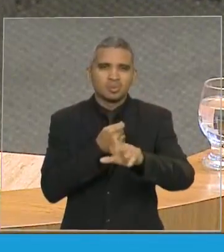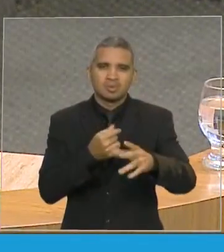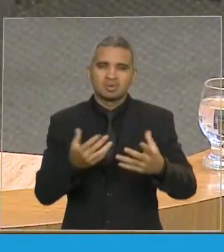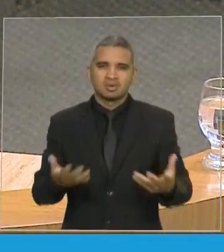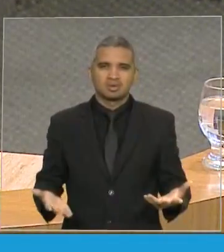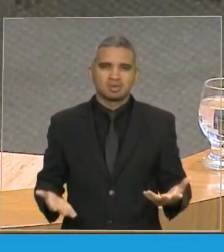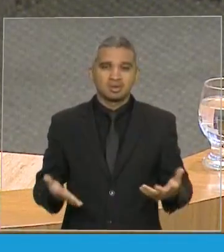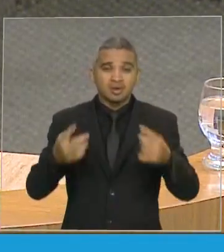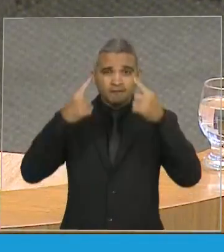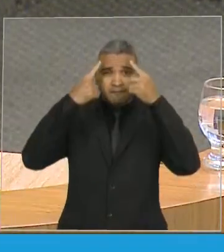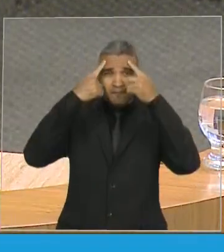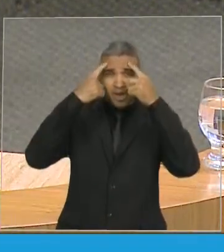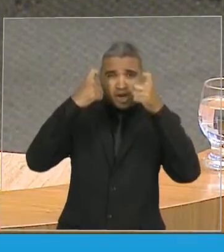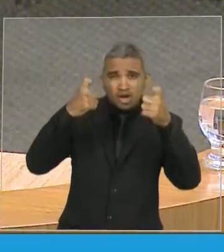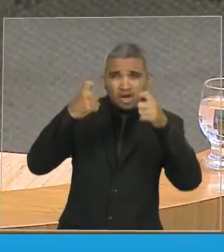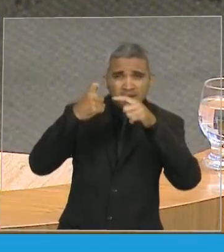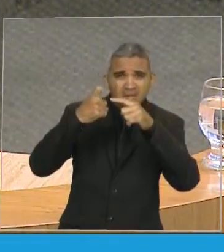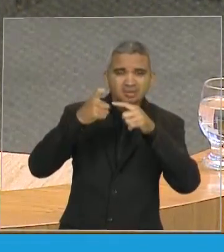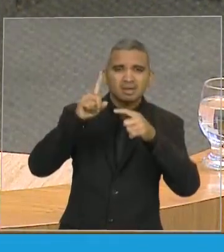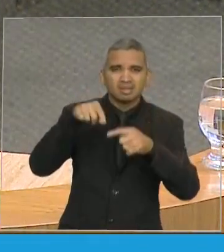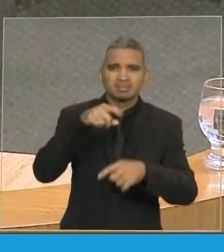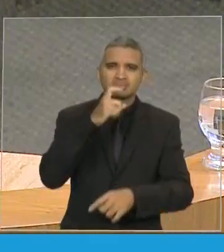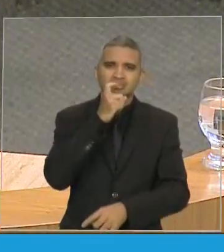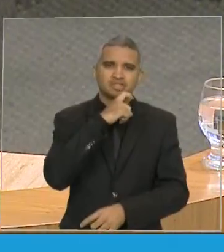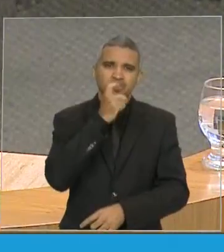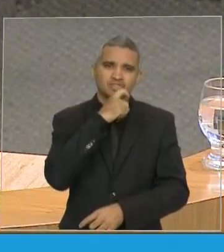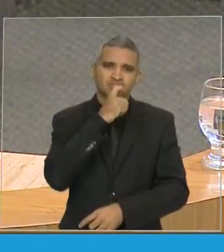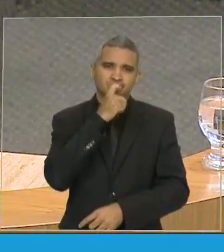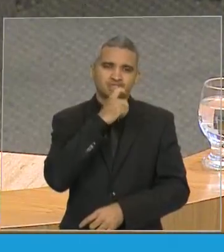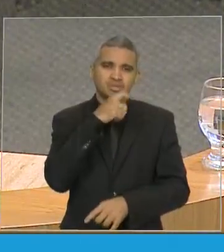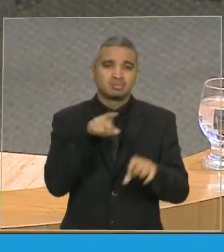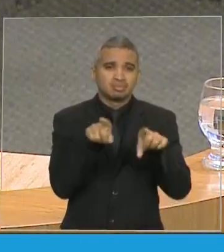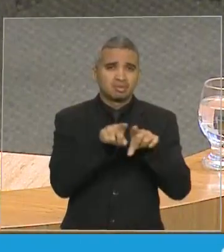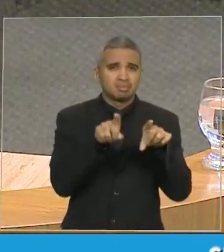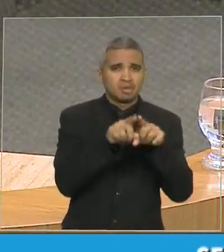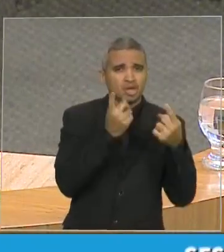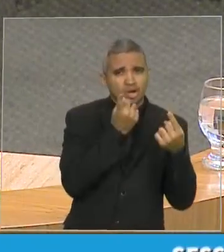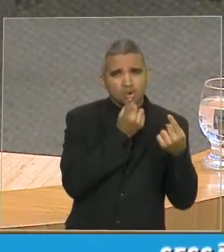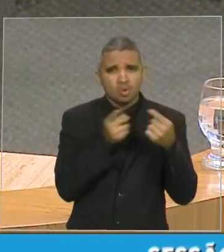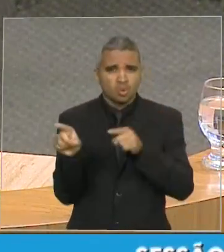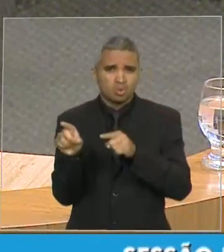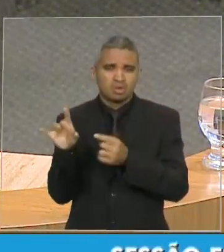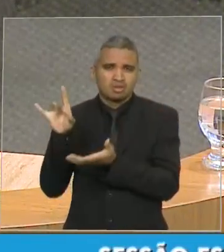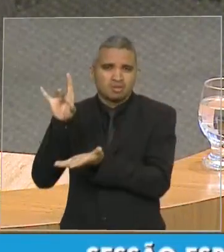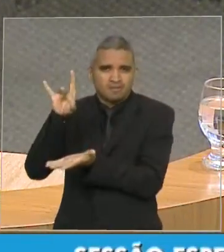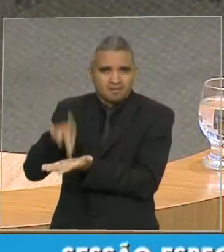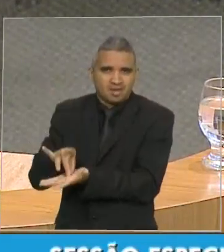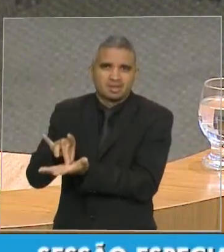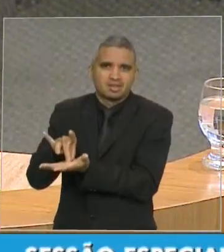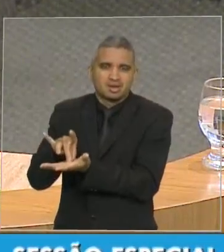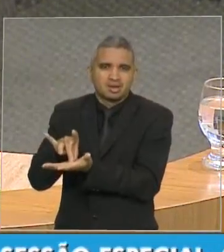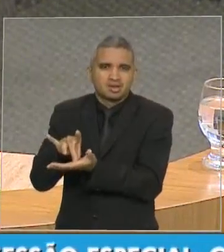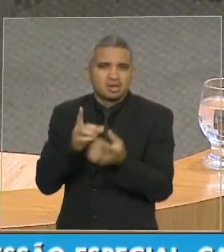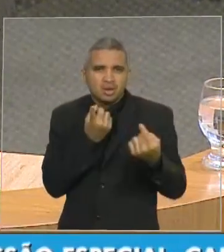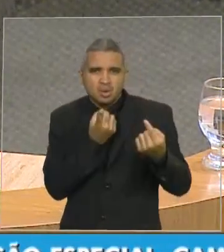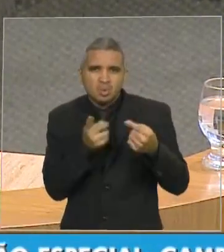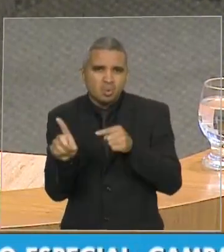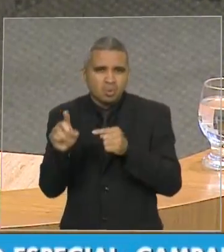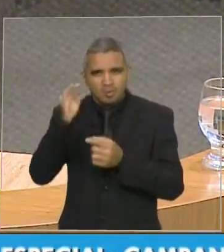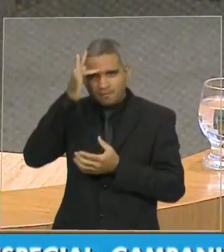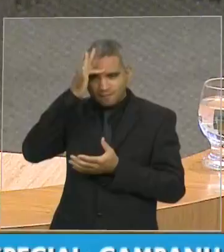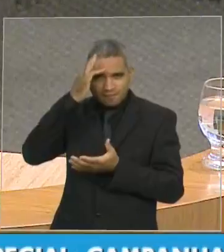mentira. E se opõe à verdade da nossa fé, à verdade da